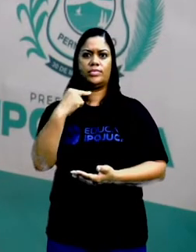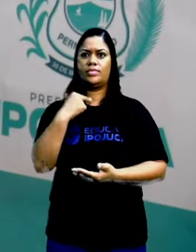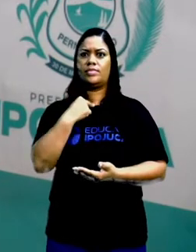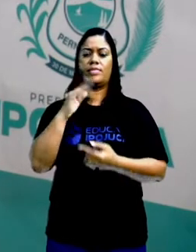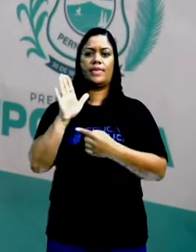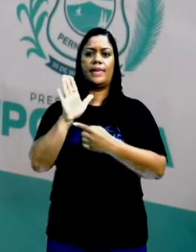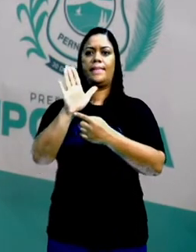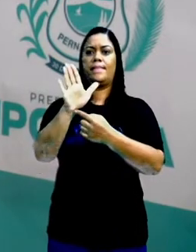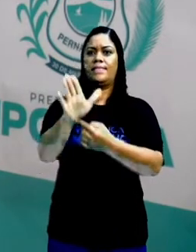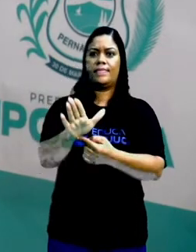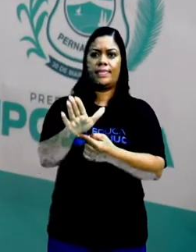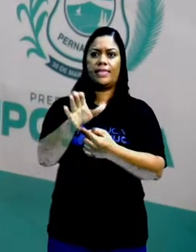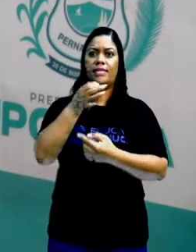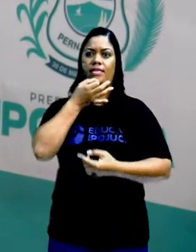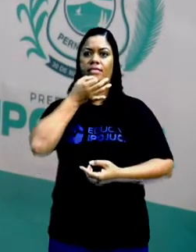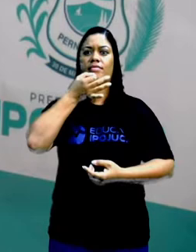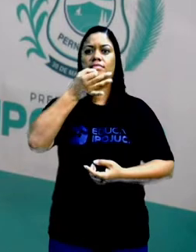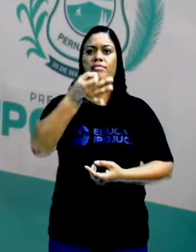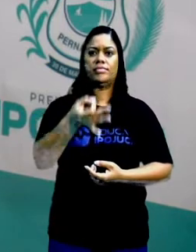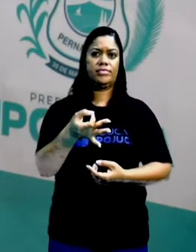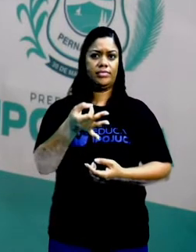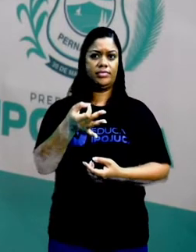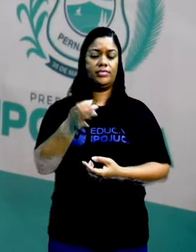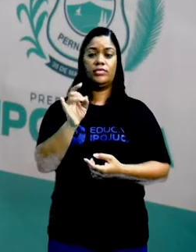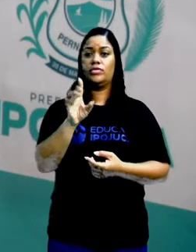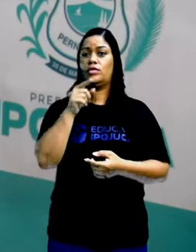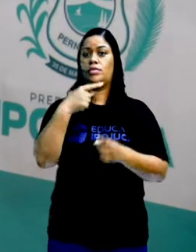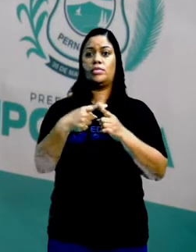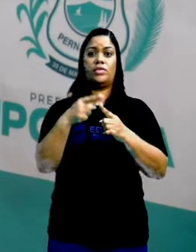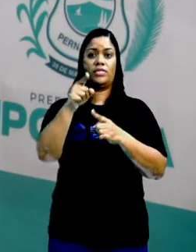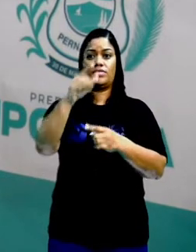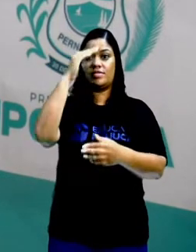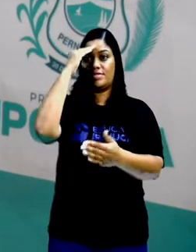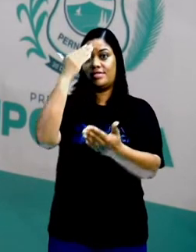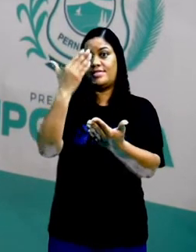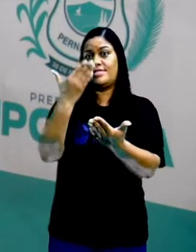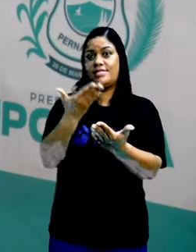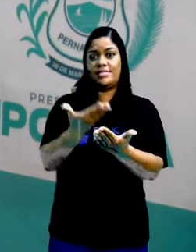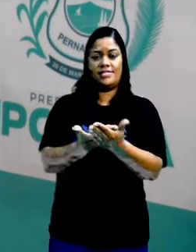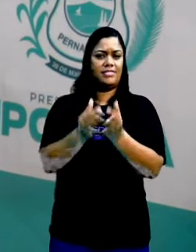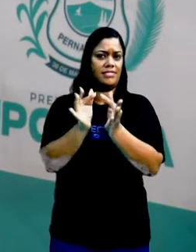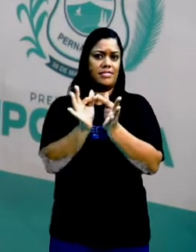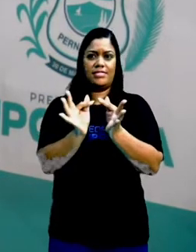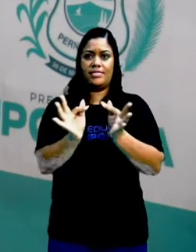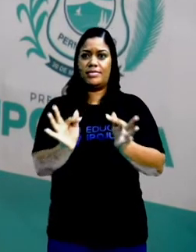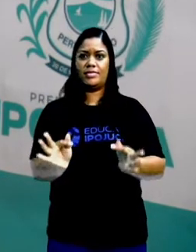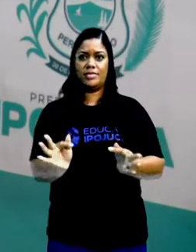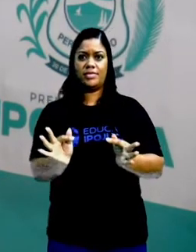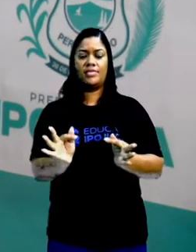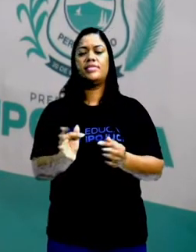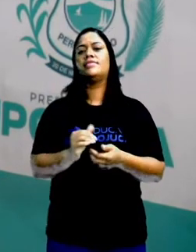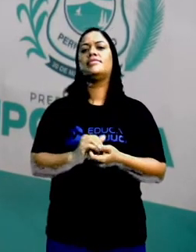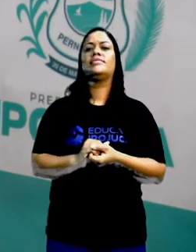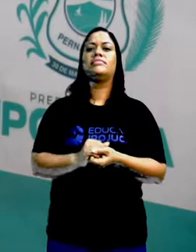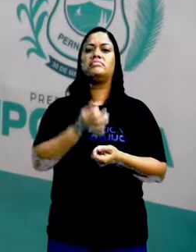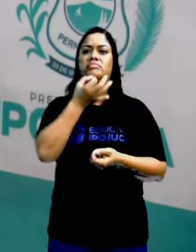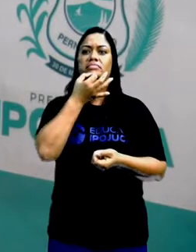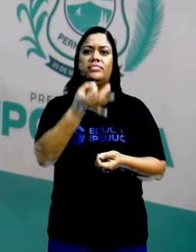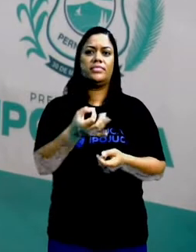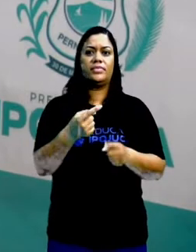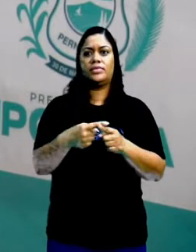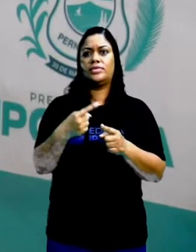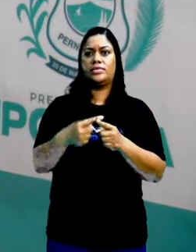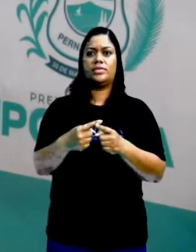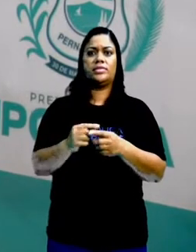pode apresentar argumentos apenas porque você acredita simplesmente naqueles argumentos